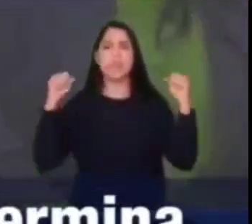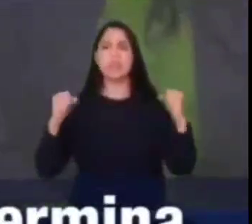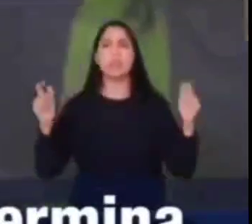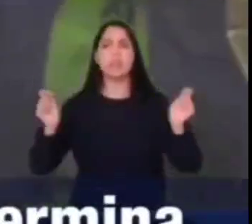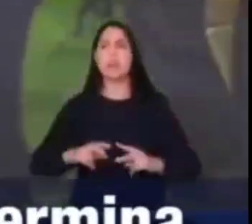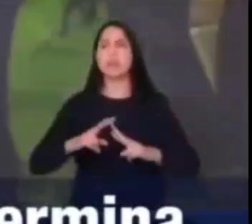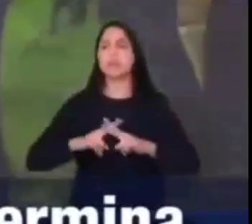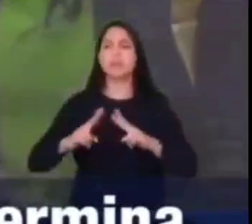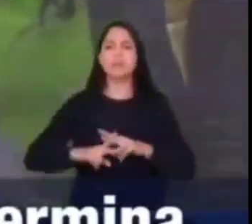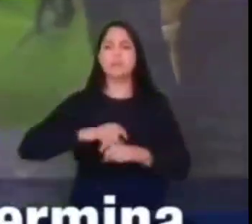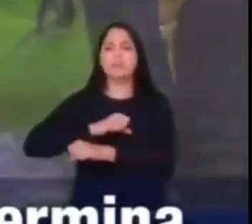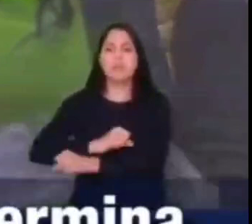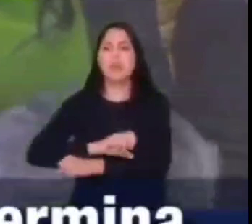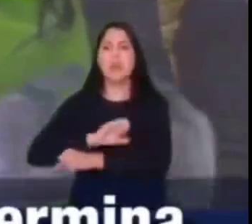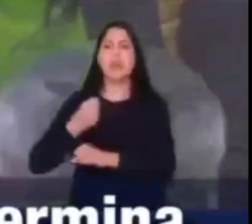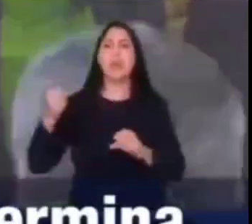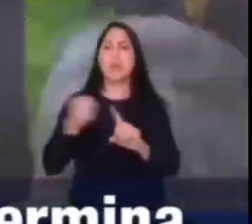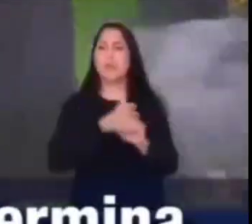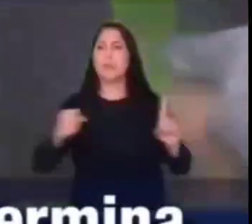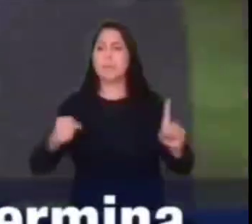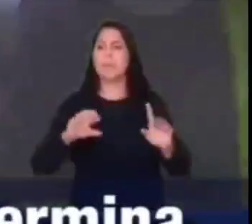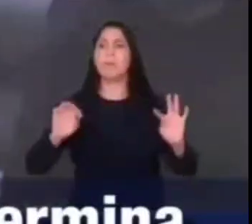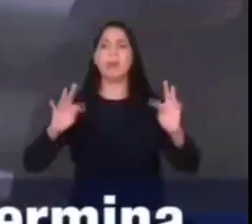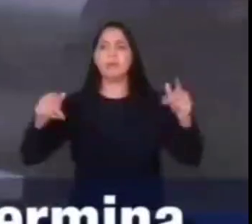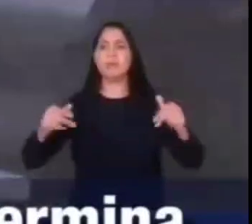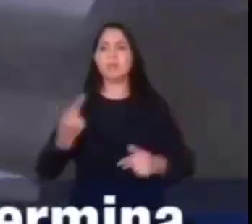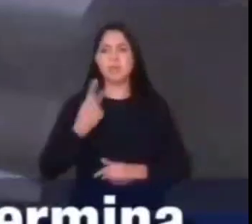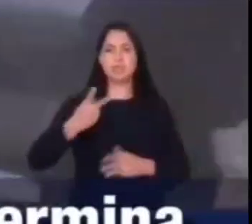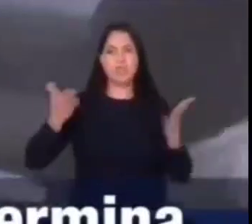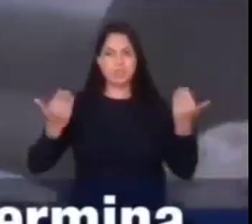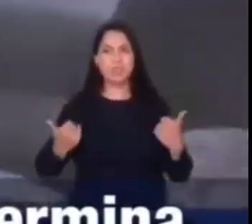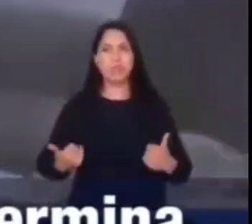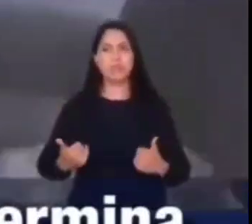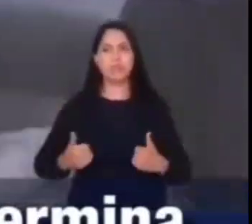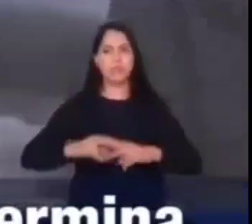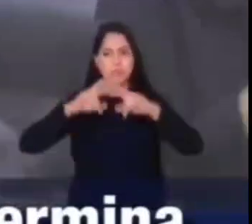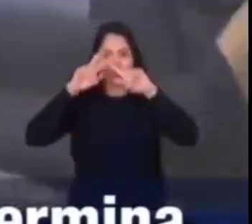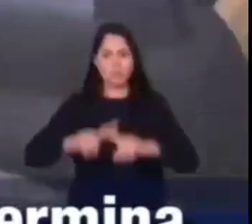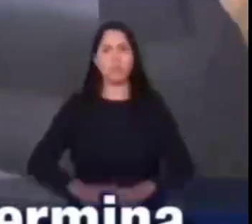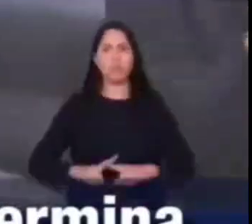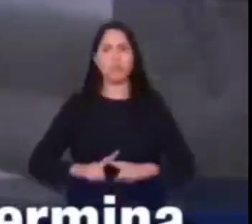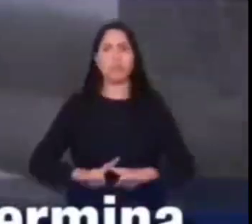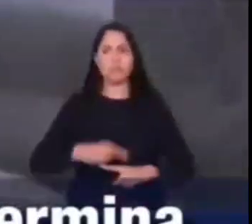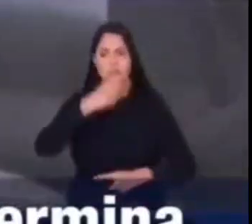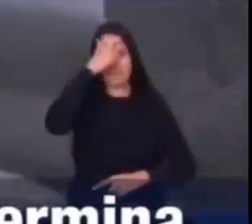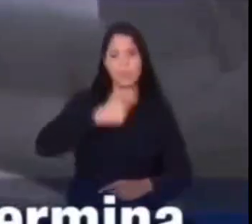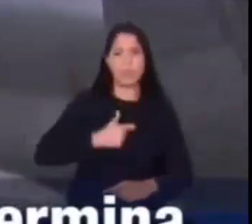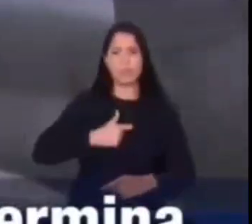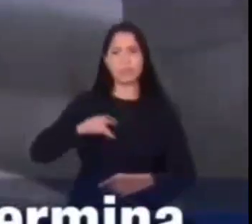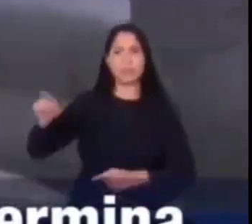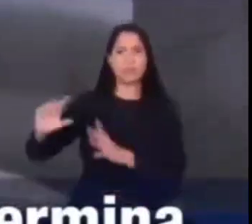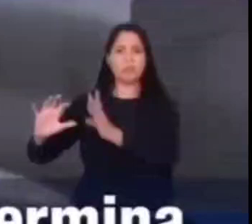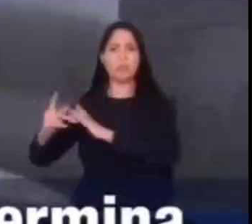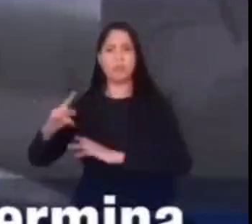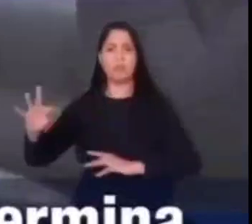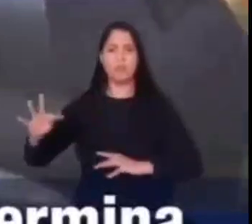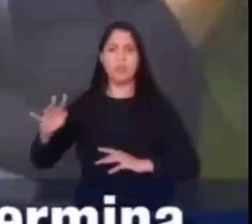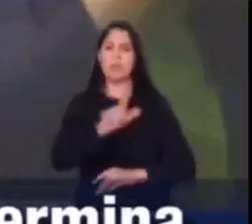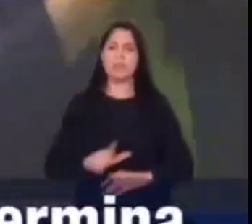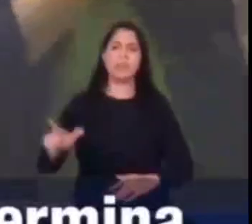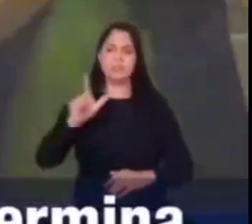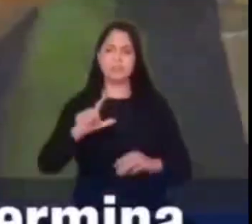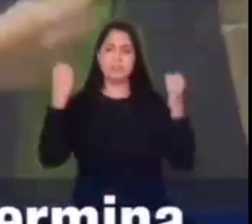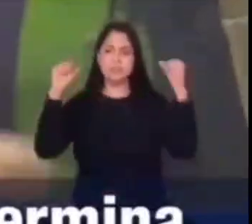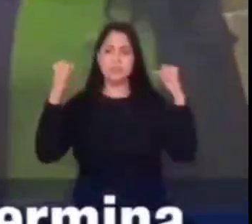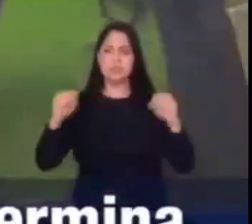seja jiu-jitsu, boxe, kickbox, tá aí uma luta de Gilvanda Federal contra um petista, mas no lugar apropriado, no lugar de uma academia.